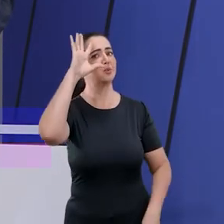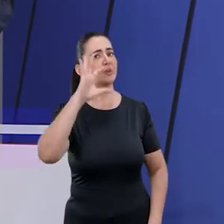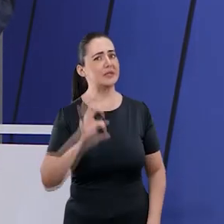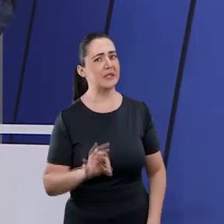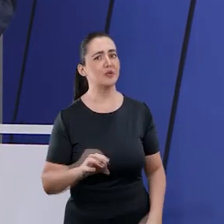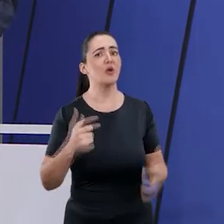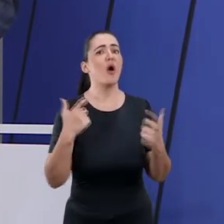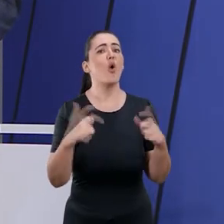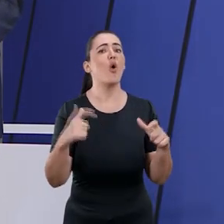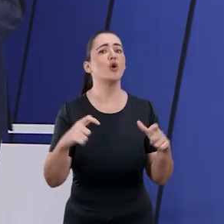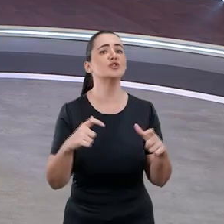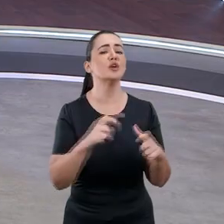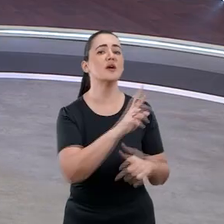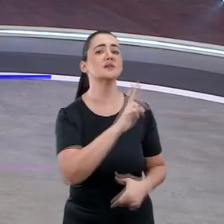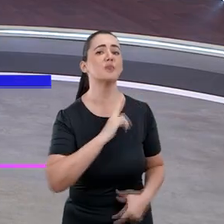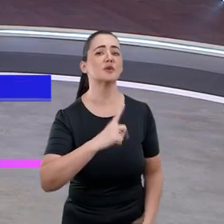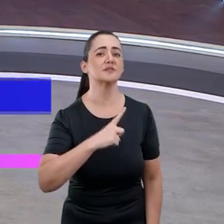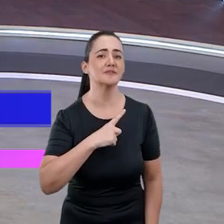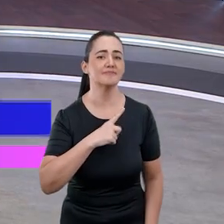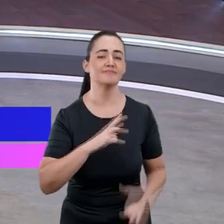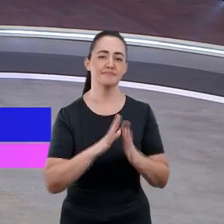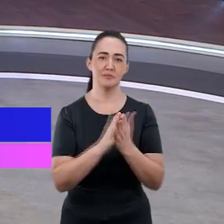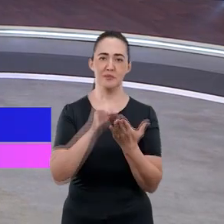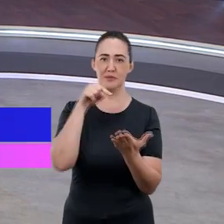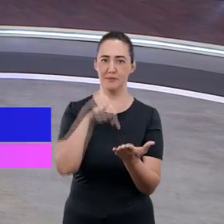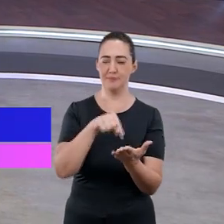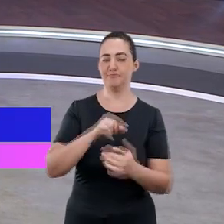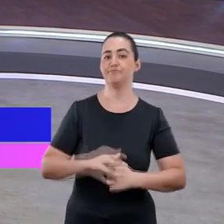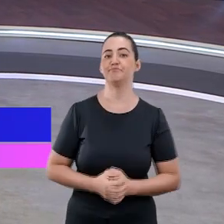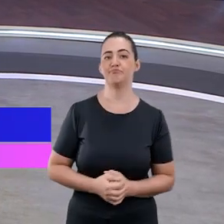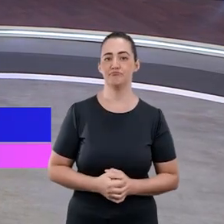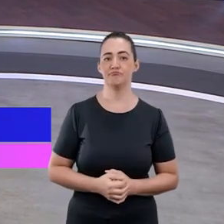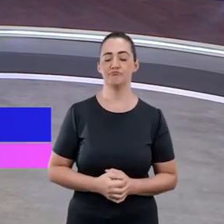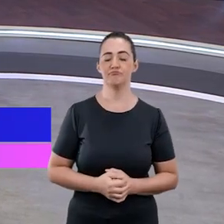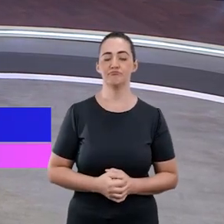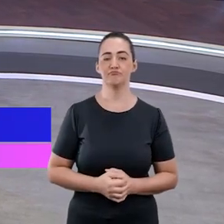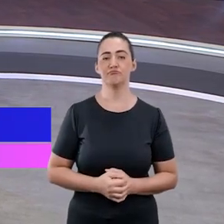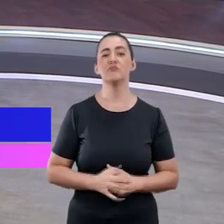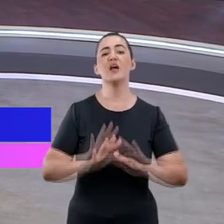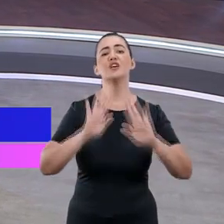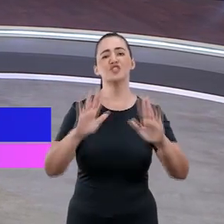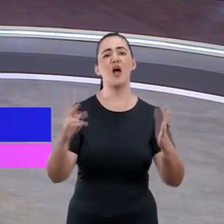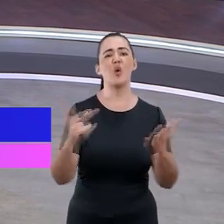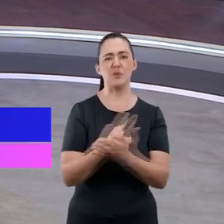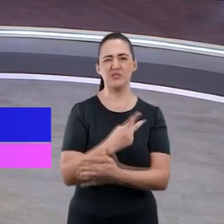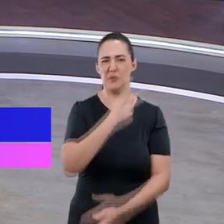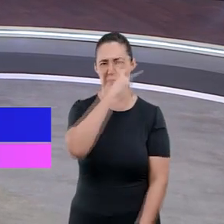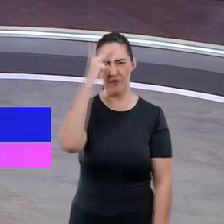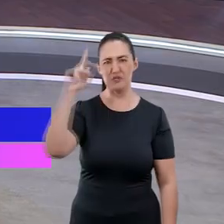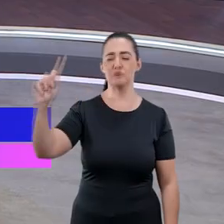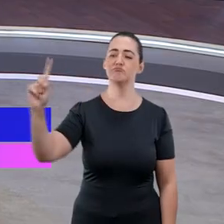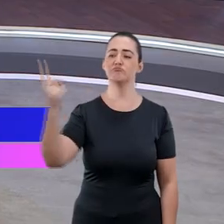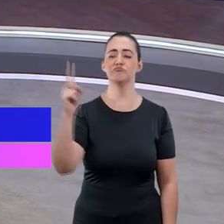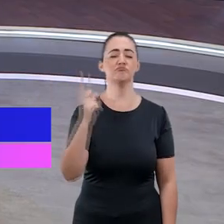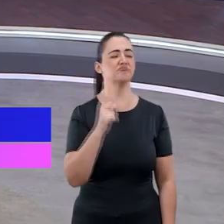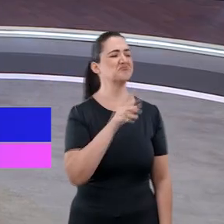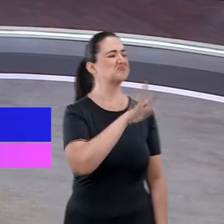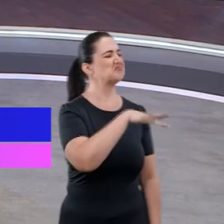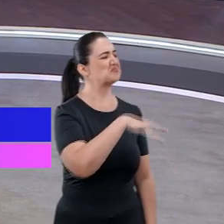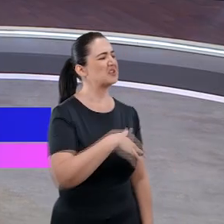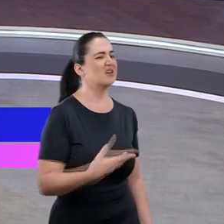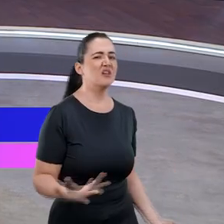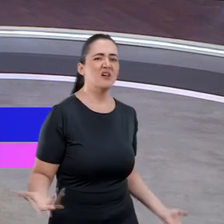palavra do Senhor. Eu já encontrei muitas pessoas que falam assim: pastor, por que Deus